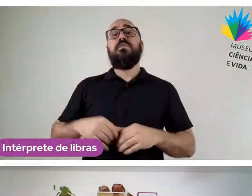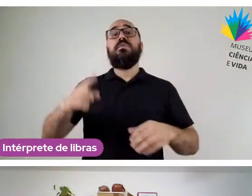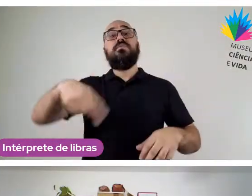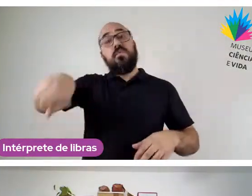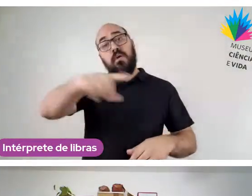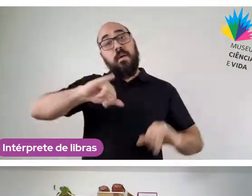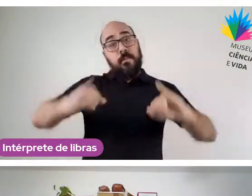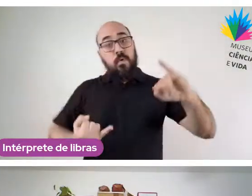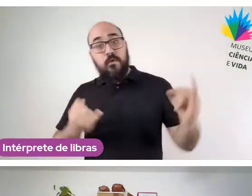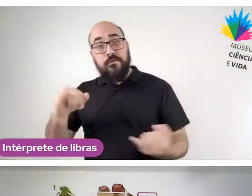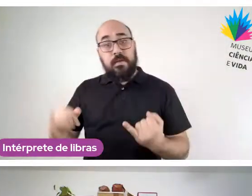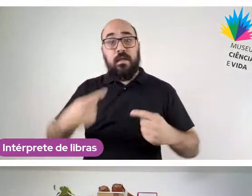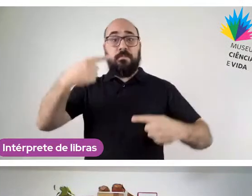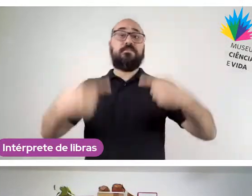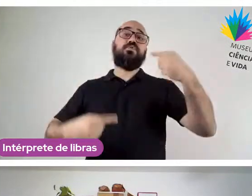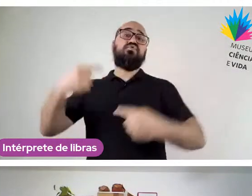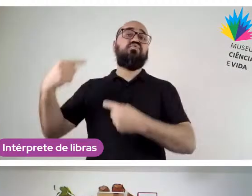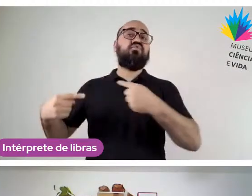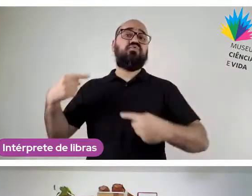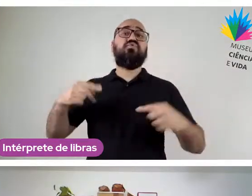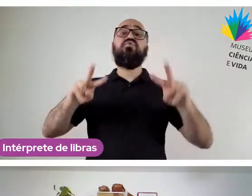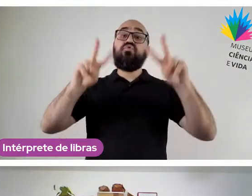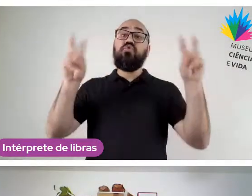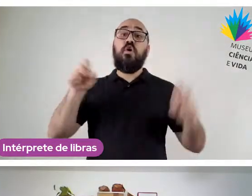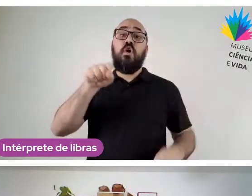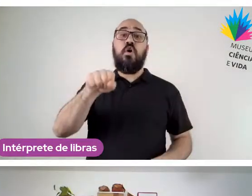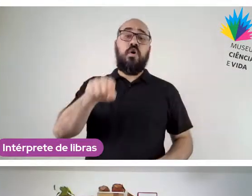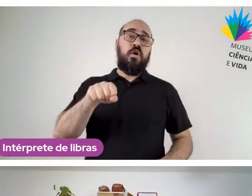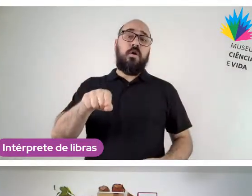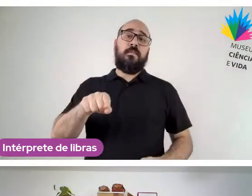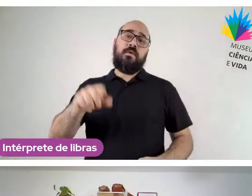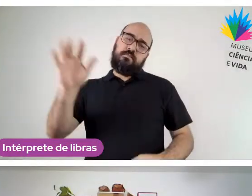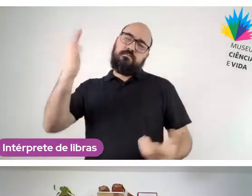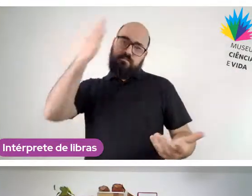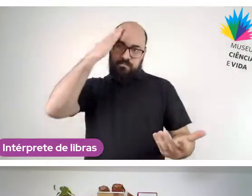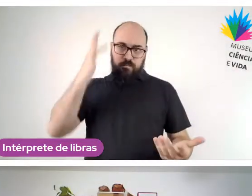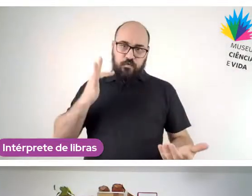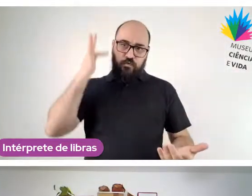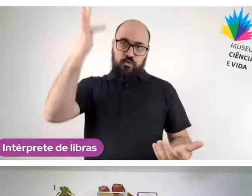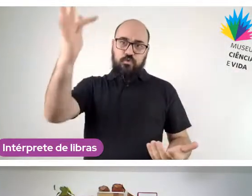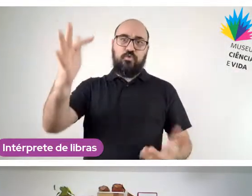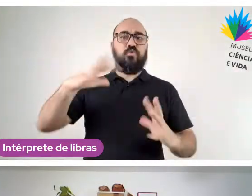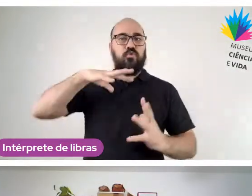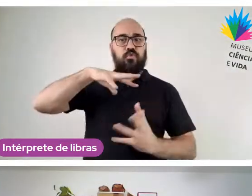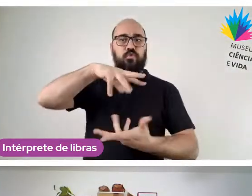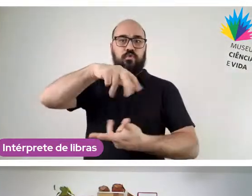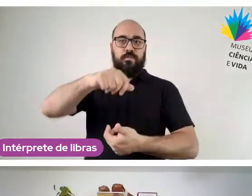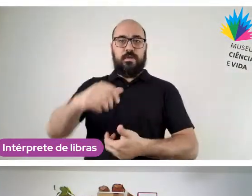tão relevantes para o nosso futuro, né? Para o futuro do nosso planeta. Muito obrigado.